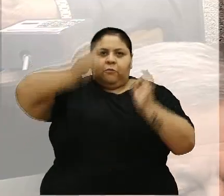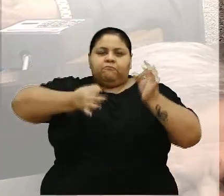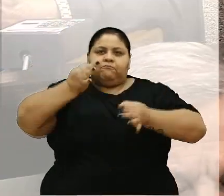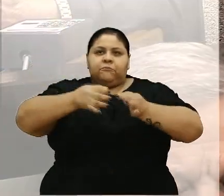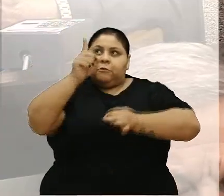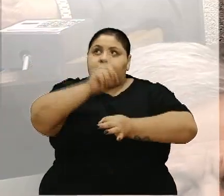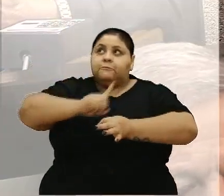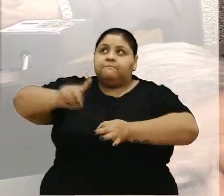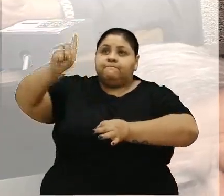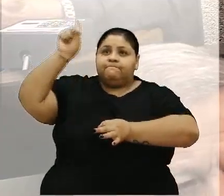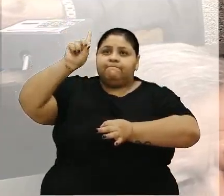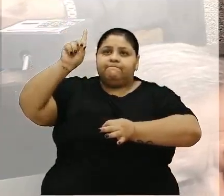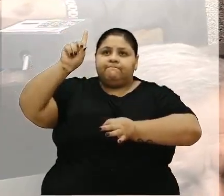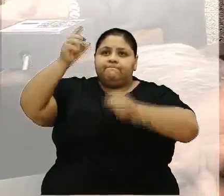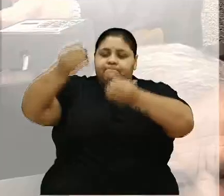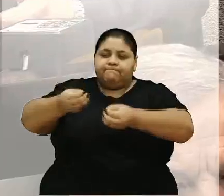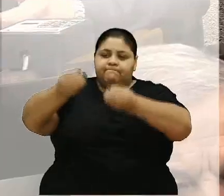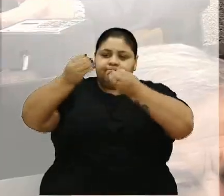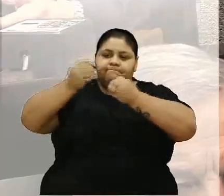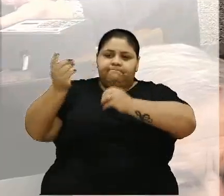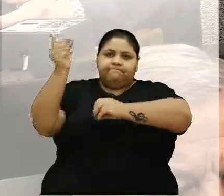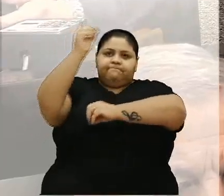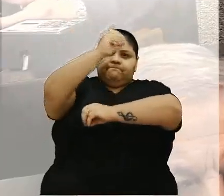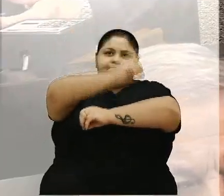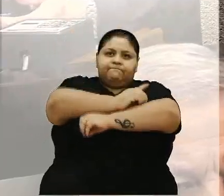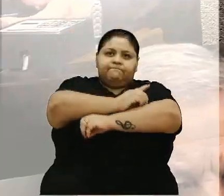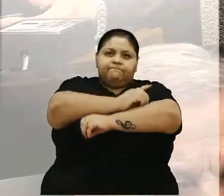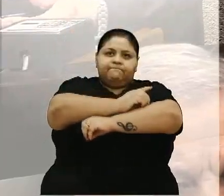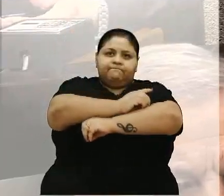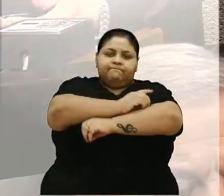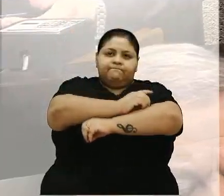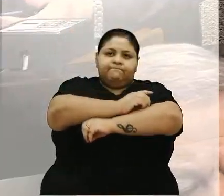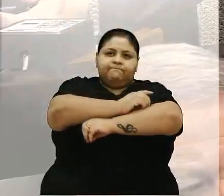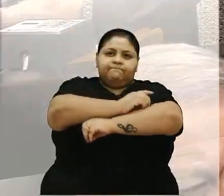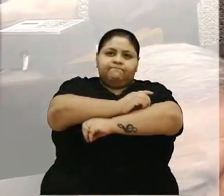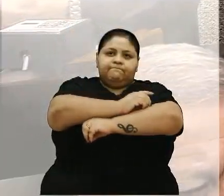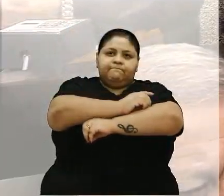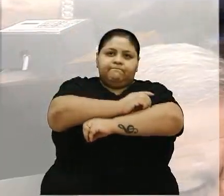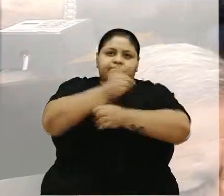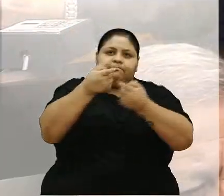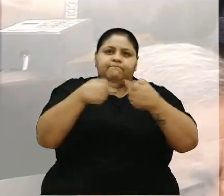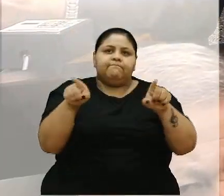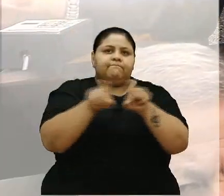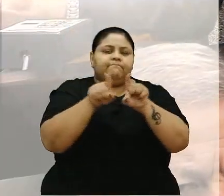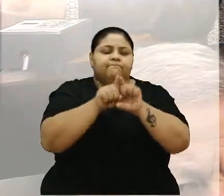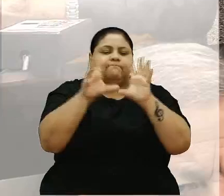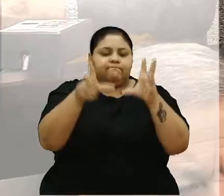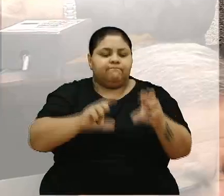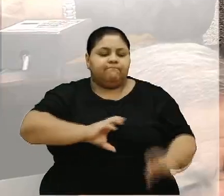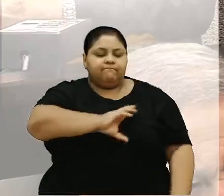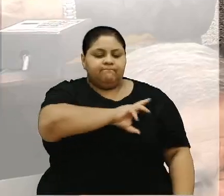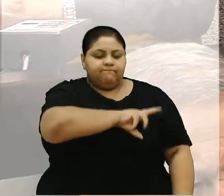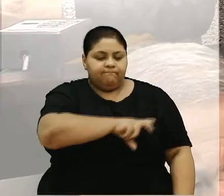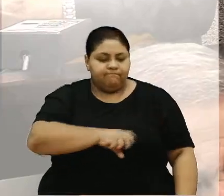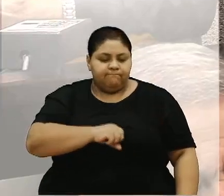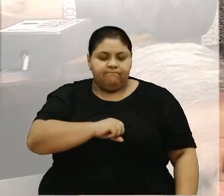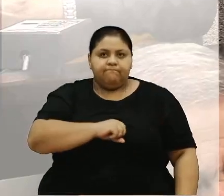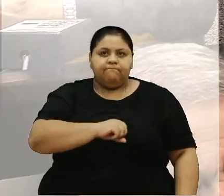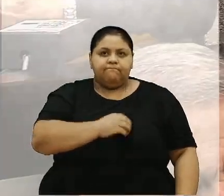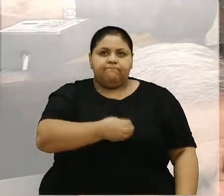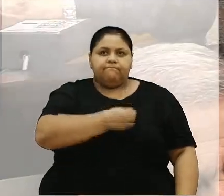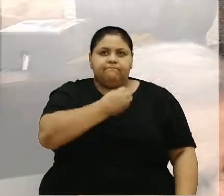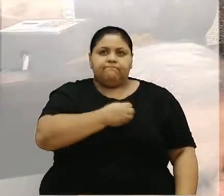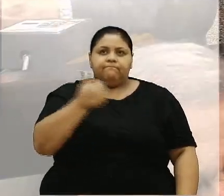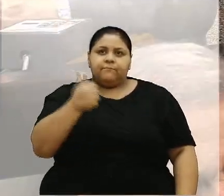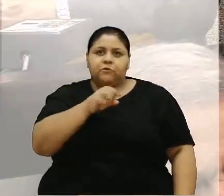Senhor justo juiz me dará naquele dia, e não somente a mim, mas também a todos que amam a sua vida. 2